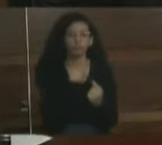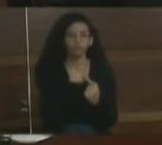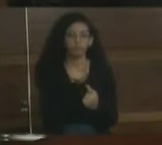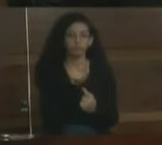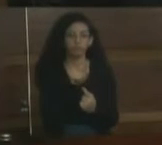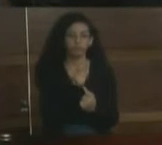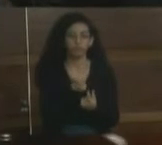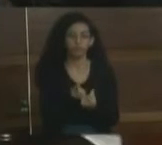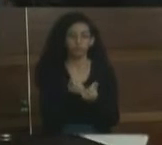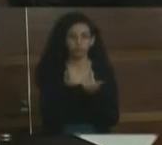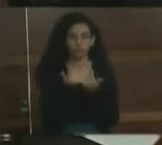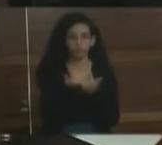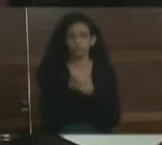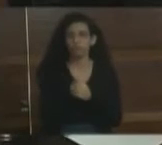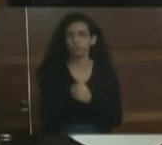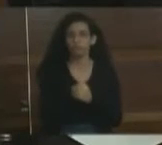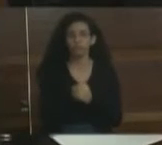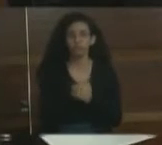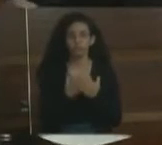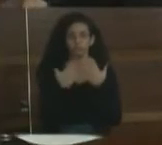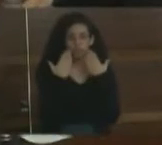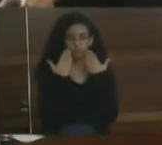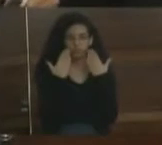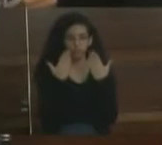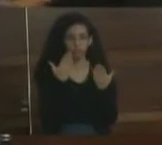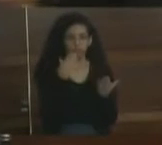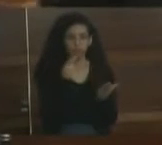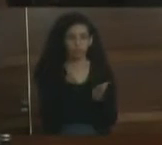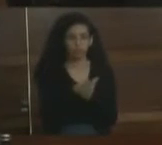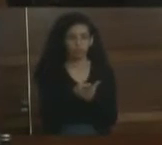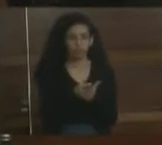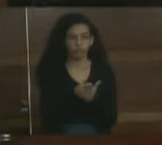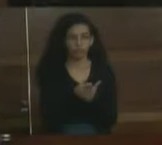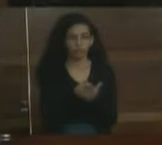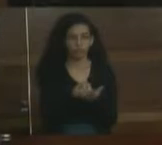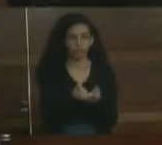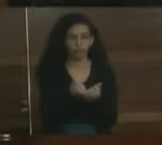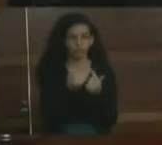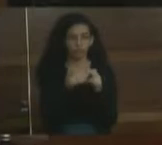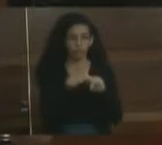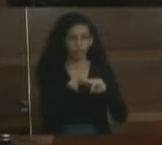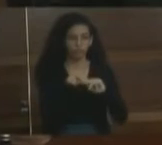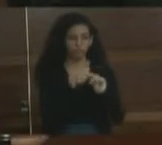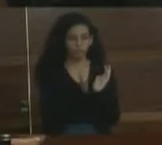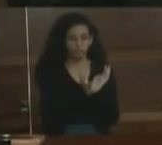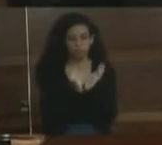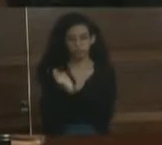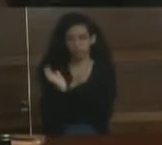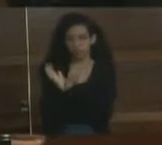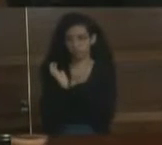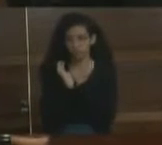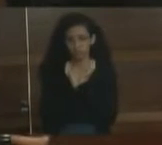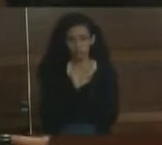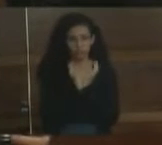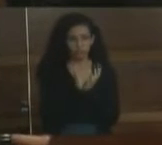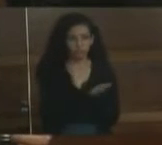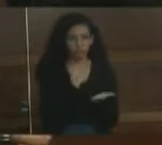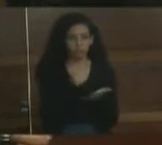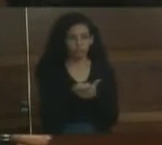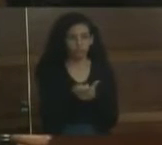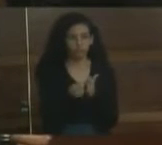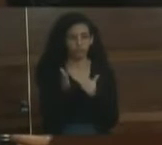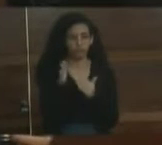fiscais demonstração e avaliação do cumprimento das metas fiscais por órgão demonstração do cumprimento